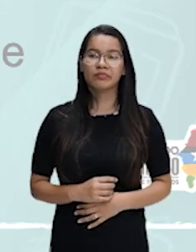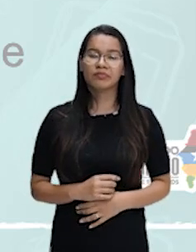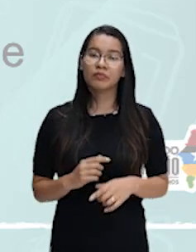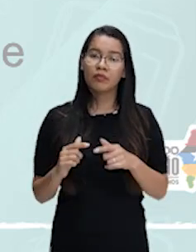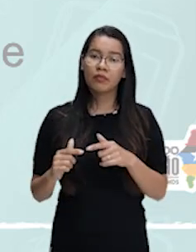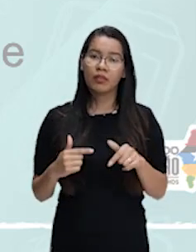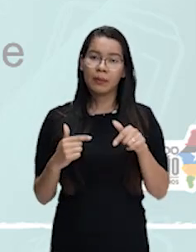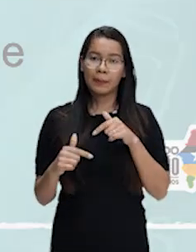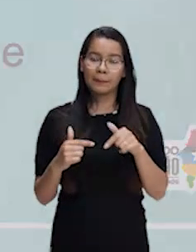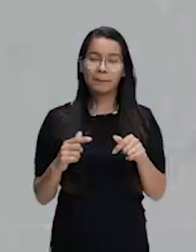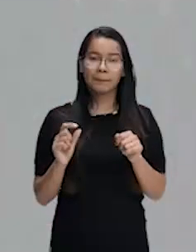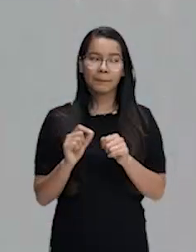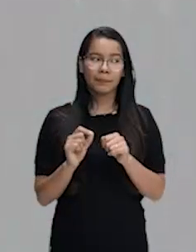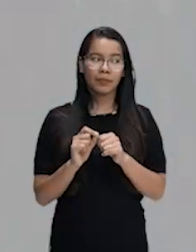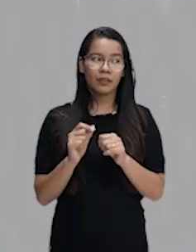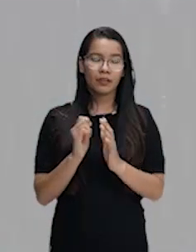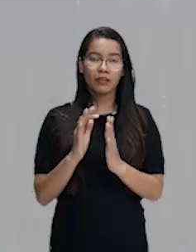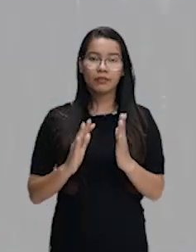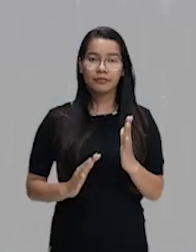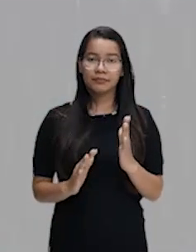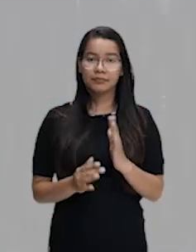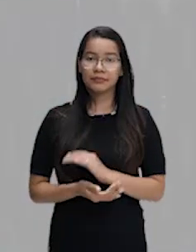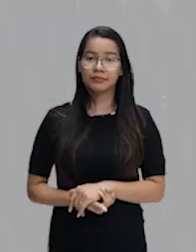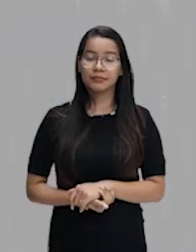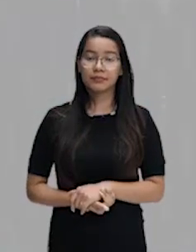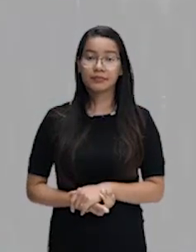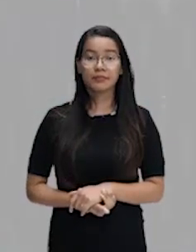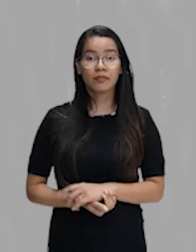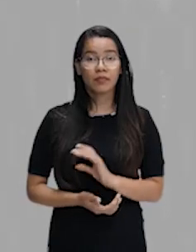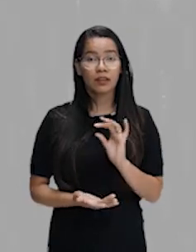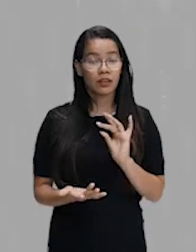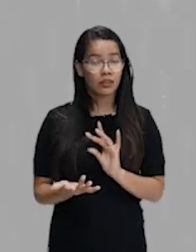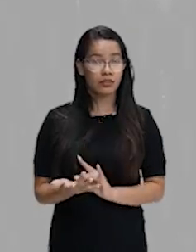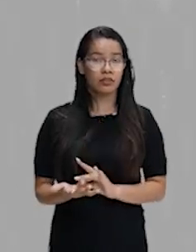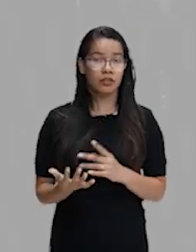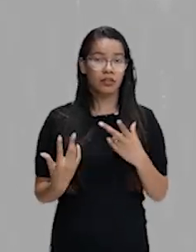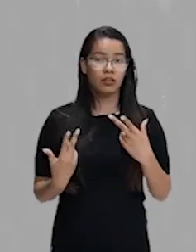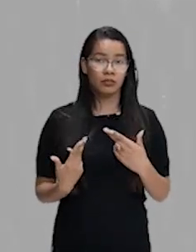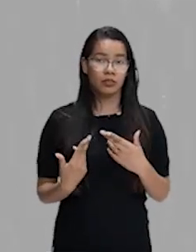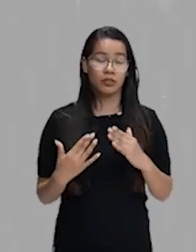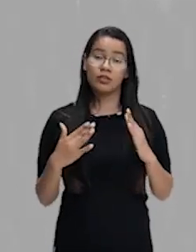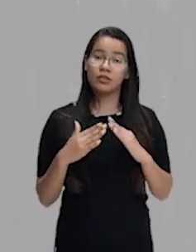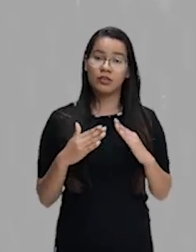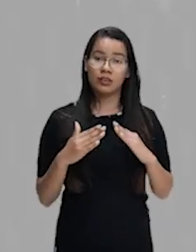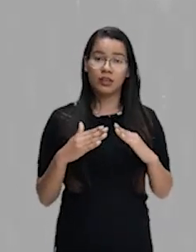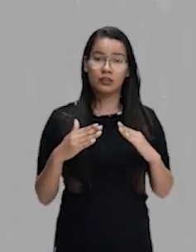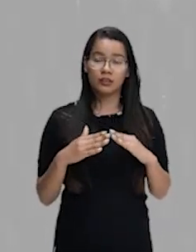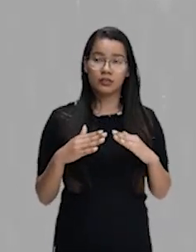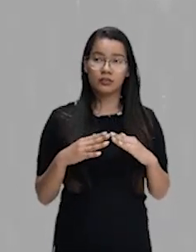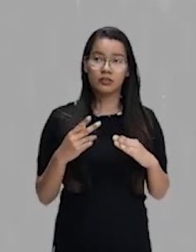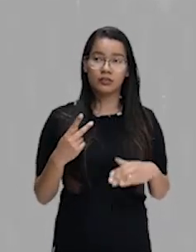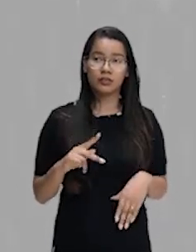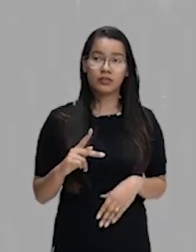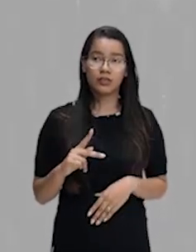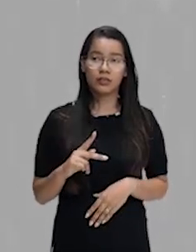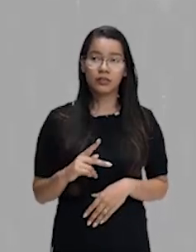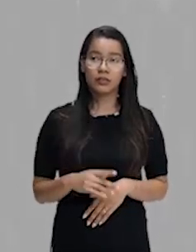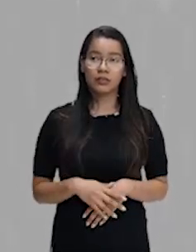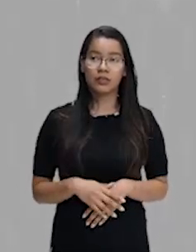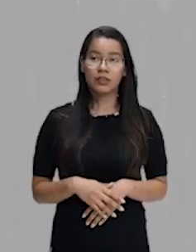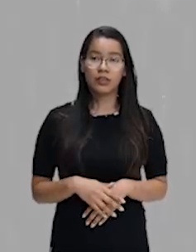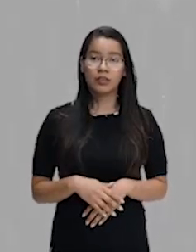ela trabalha para poder realizar suas tarefas. Ela as realiza mesmo de casa, do seu, entre